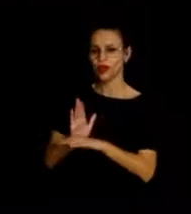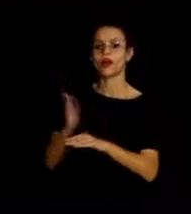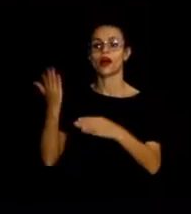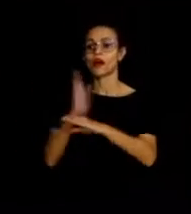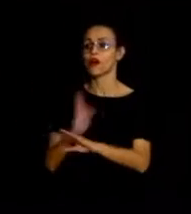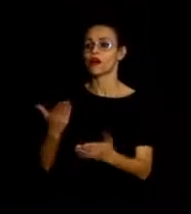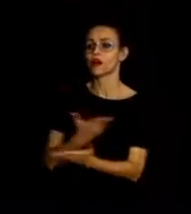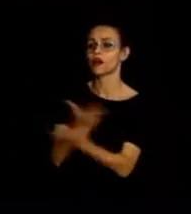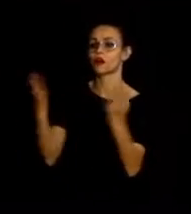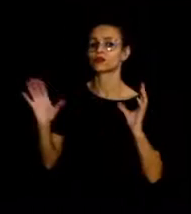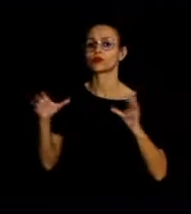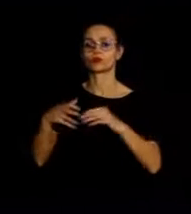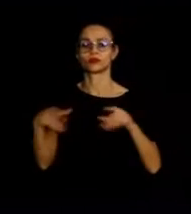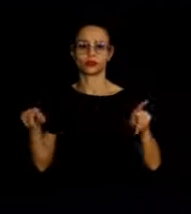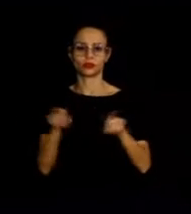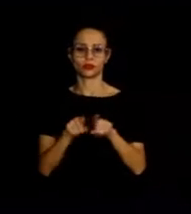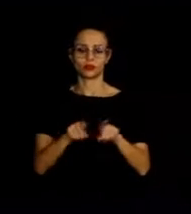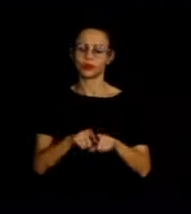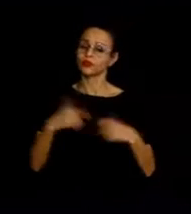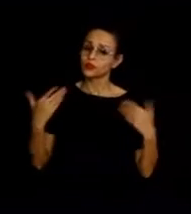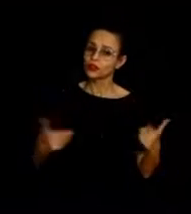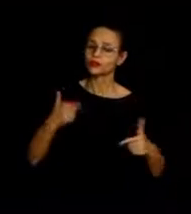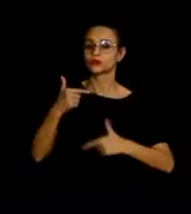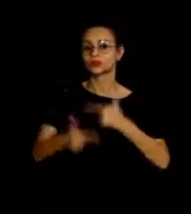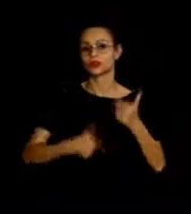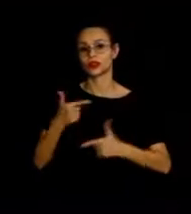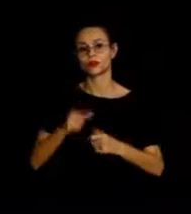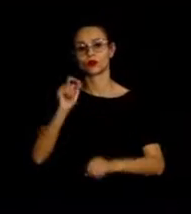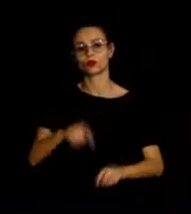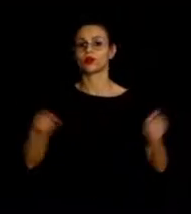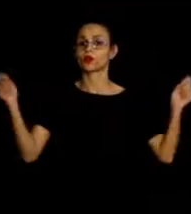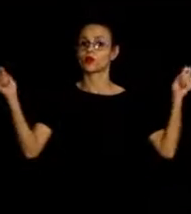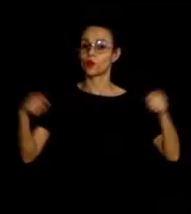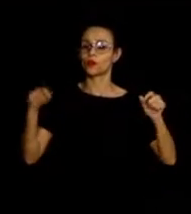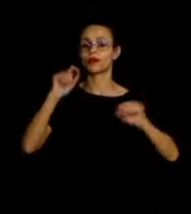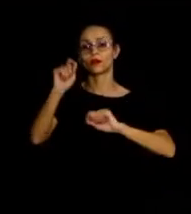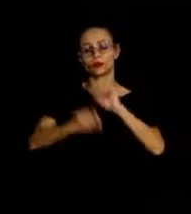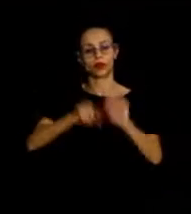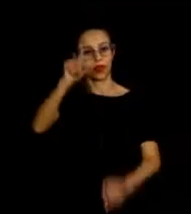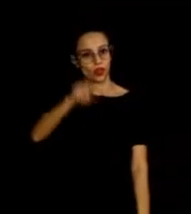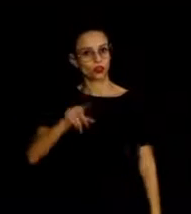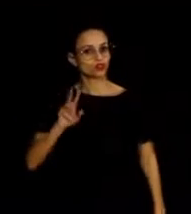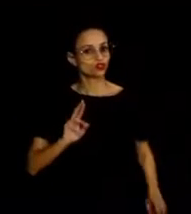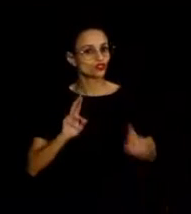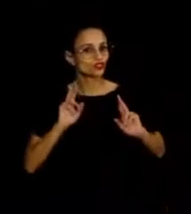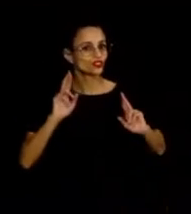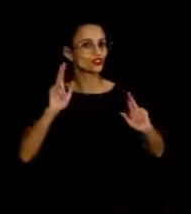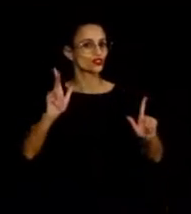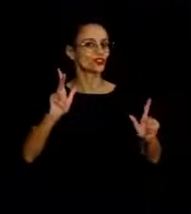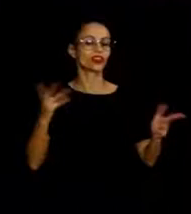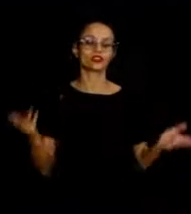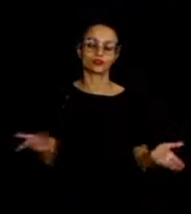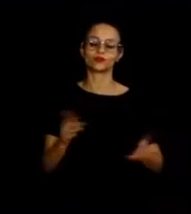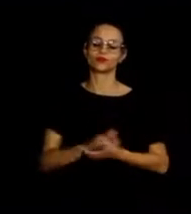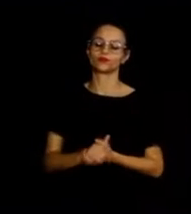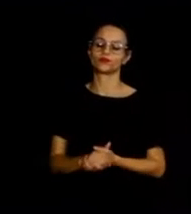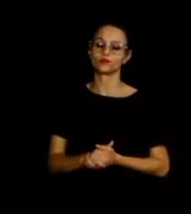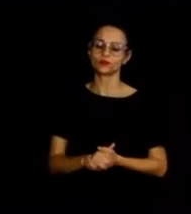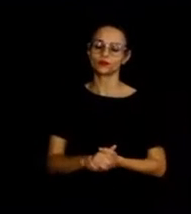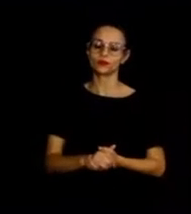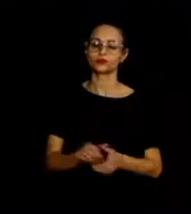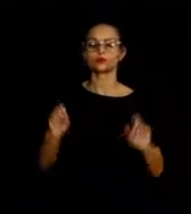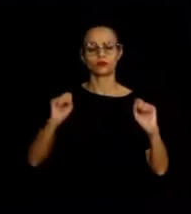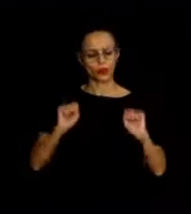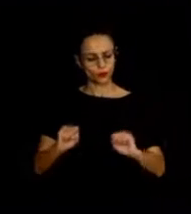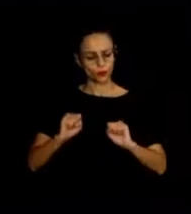comunidade a gente então trabalha com a lógica de competência que é algo diferente eu posso